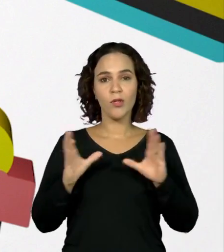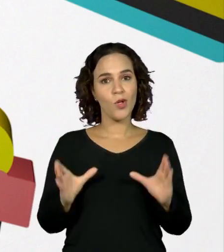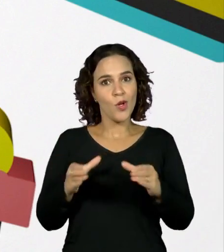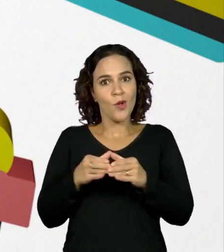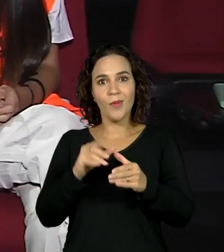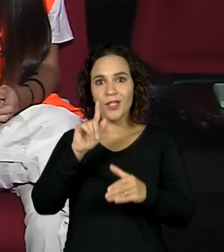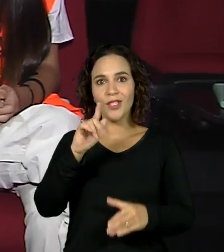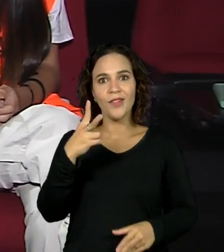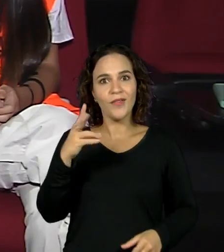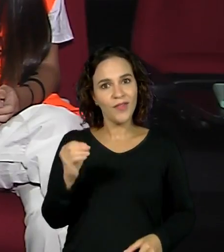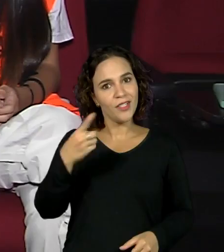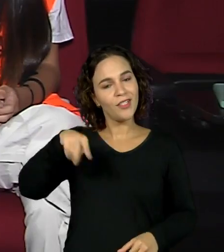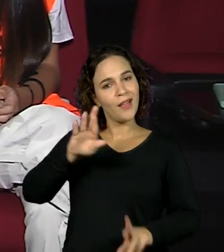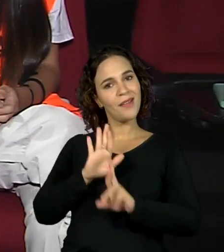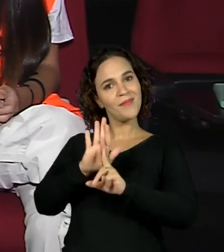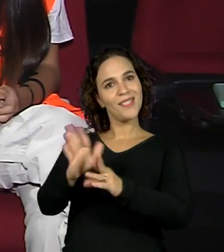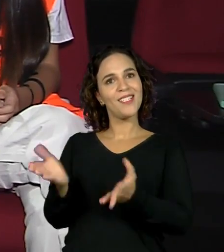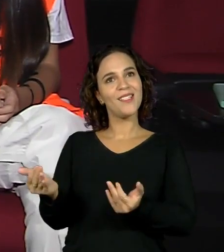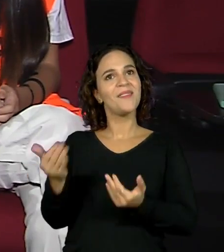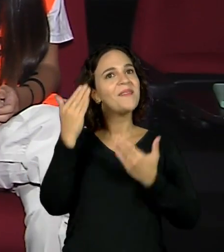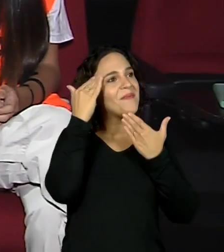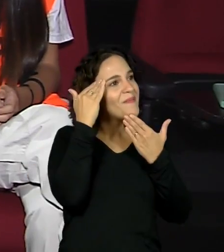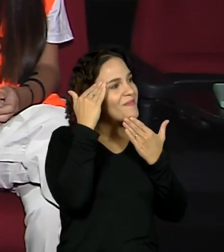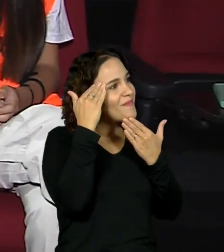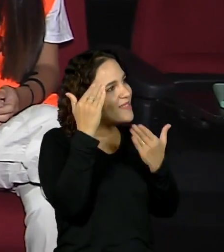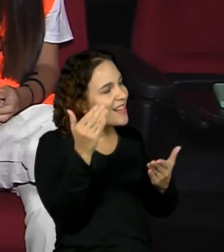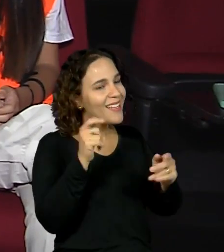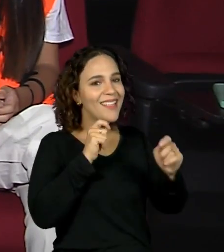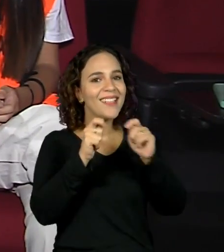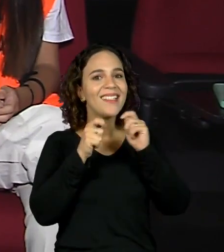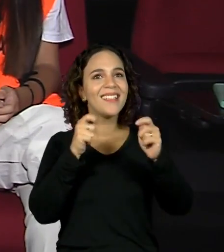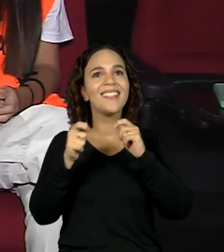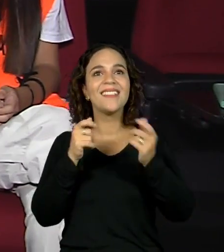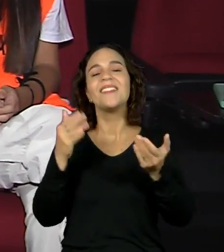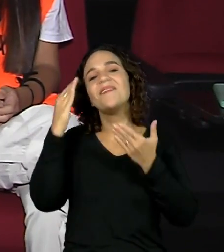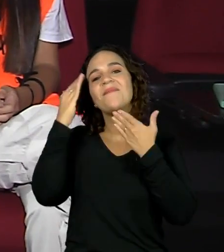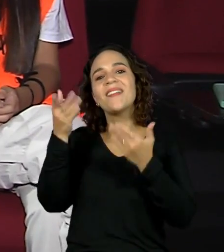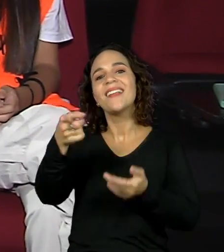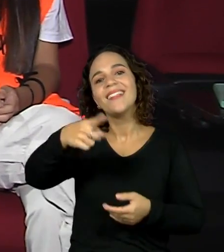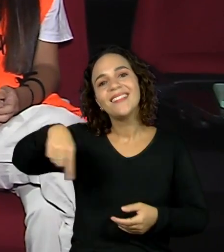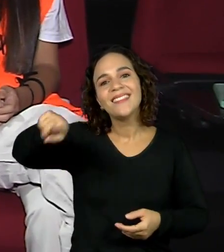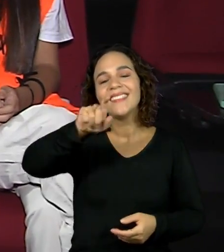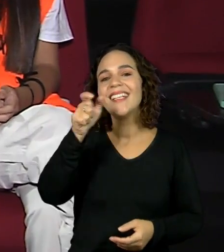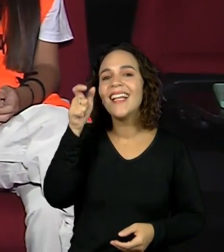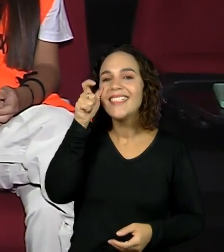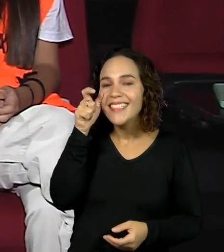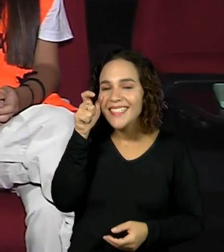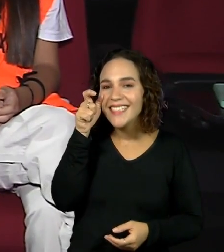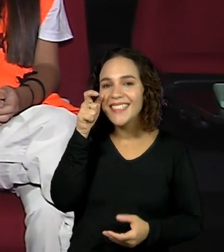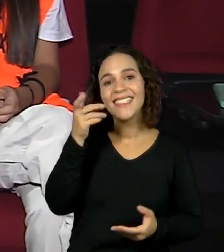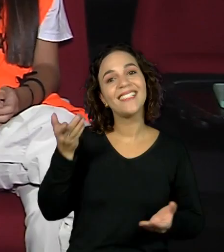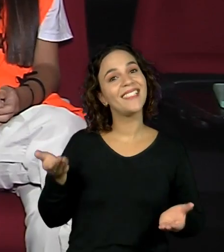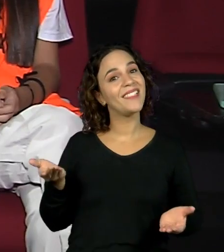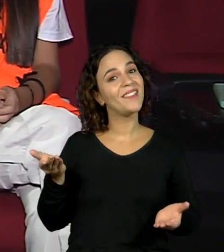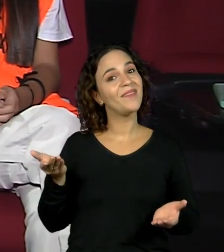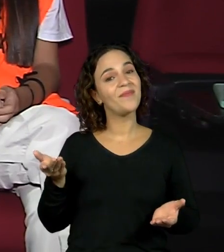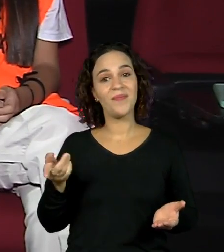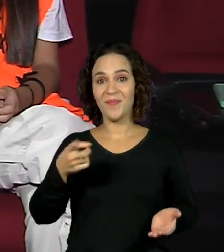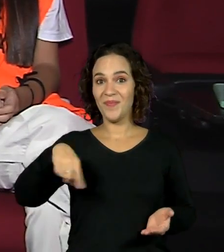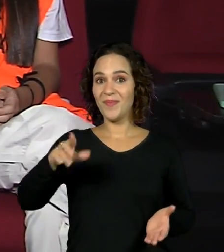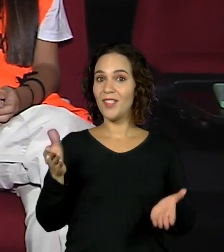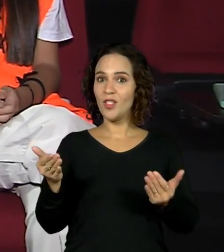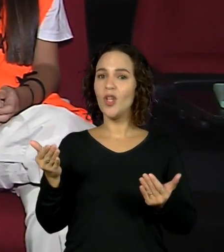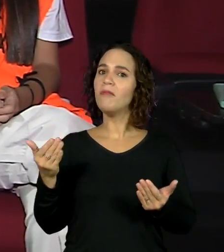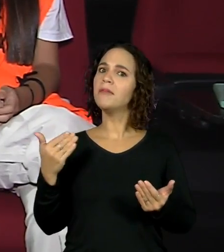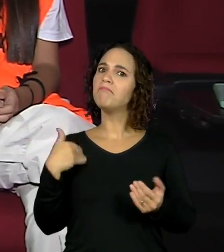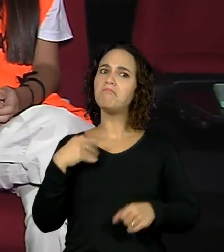os jovens. Então, muito obrigada por nos fornecerem essa entrevista. Pessoal, agradeço a todos vocês por assistirem até aqui. E é isso, os jovens estão ocupando